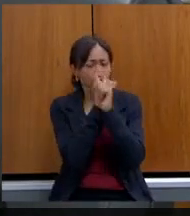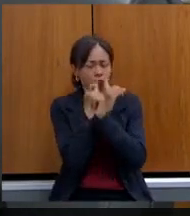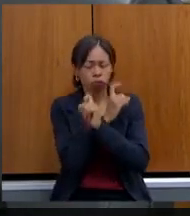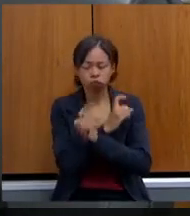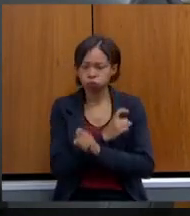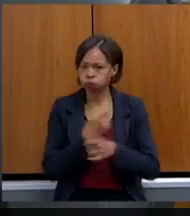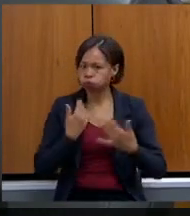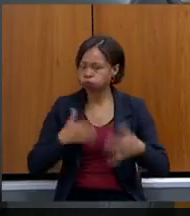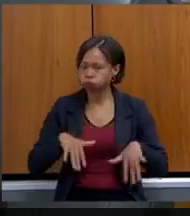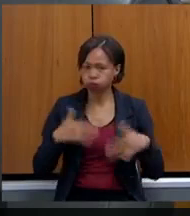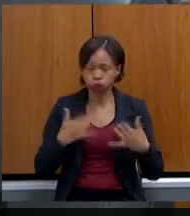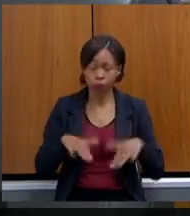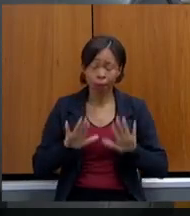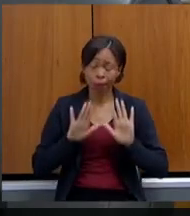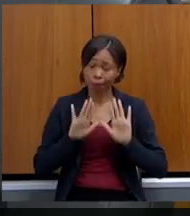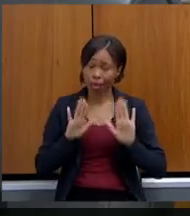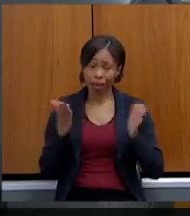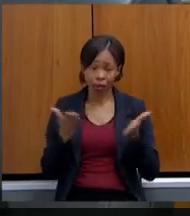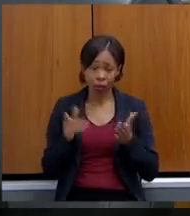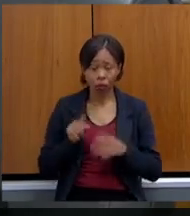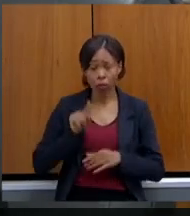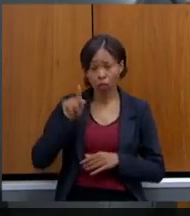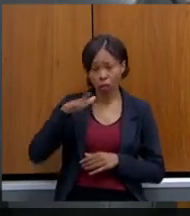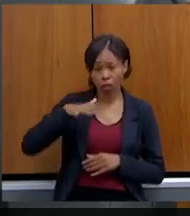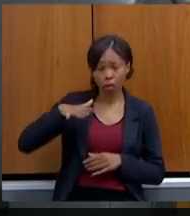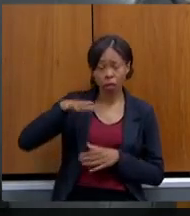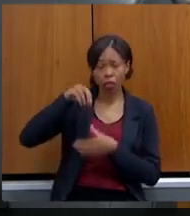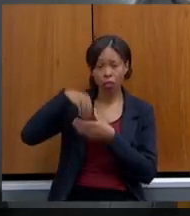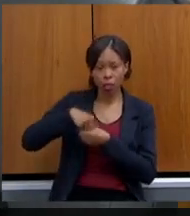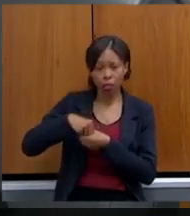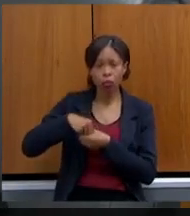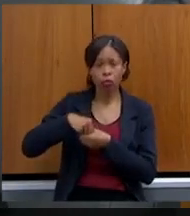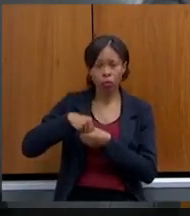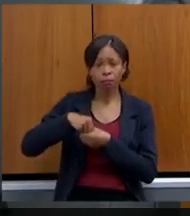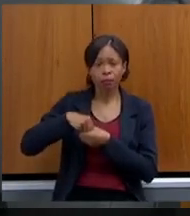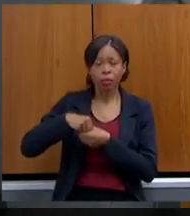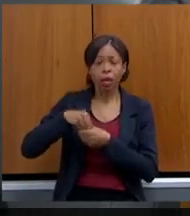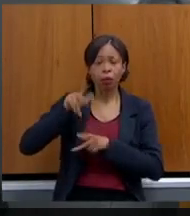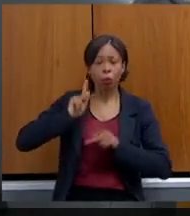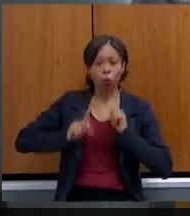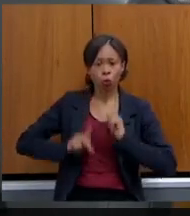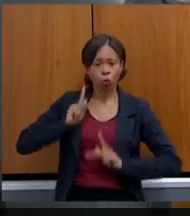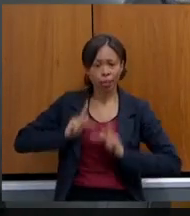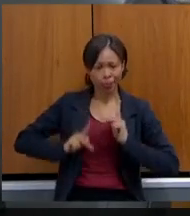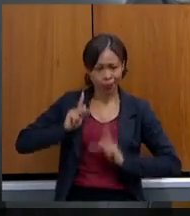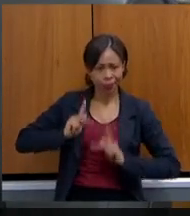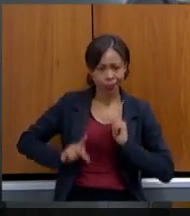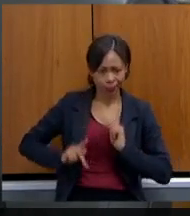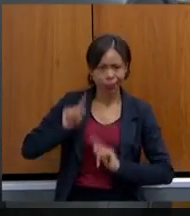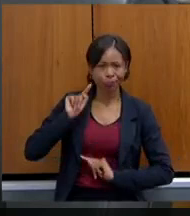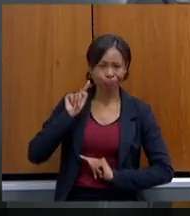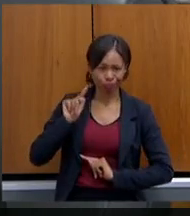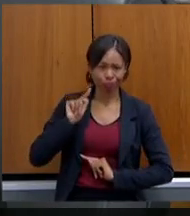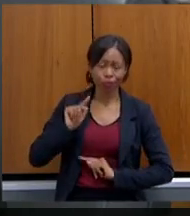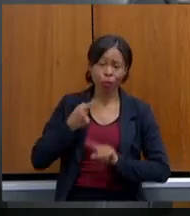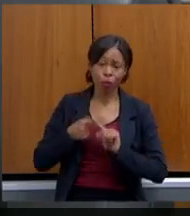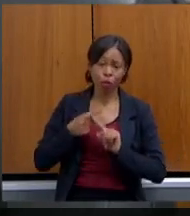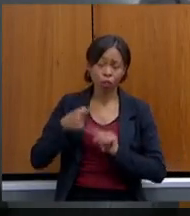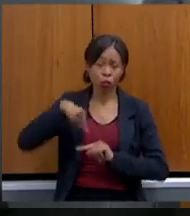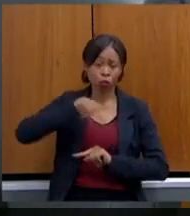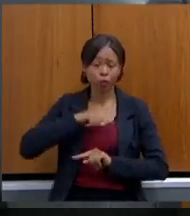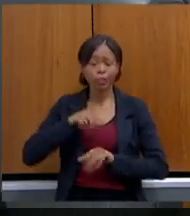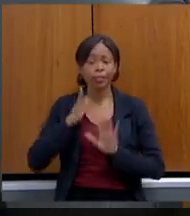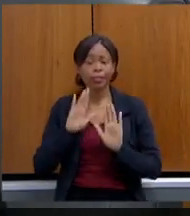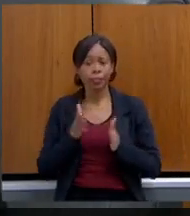Nossa mas a trava agora está na procuradoria do FNDE é porque o que nós conseguimos viabilizar a utilização